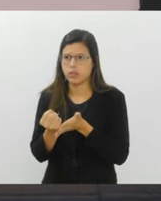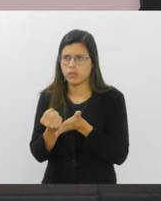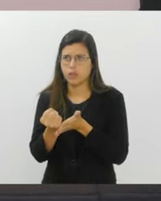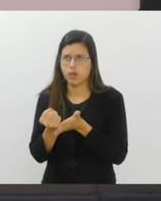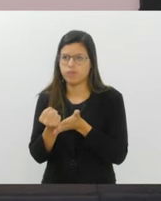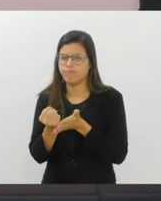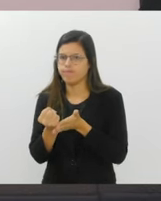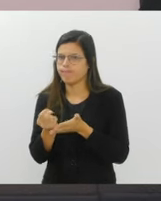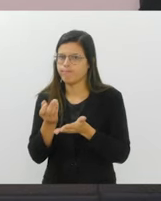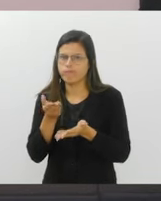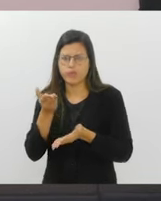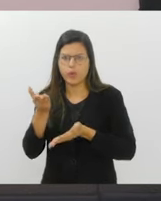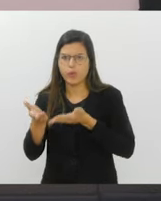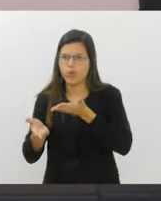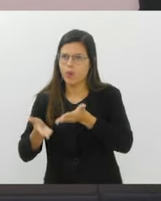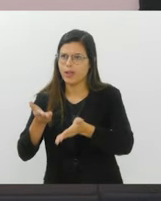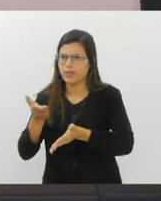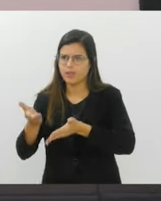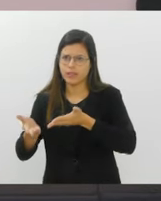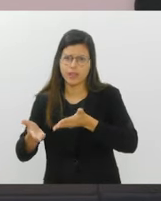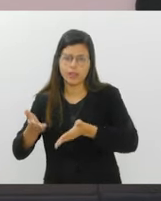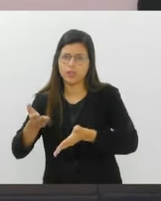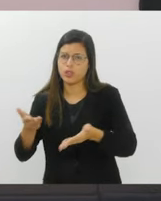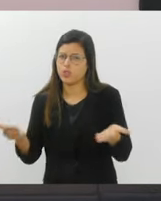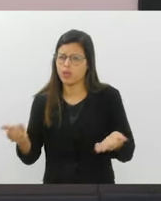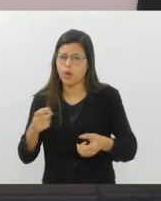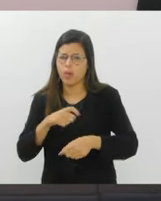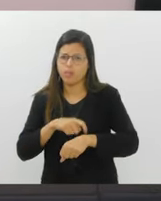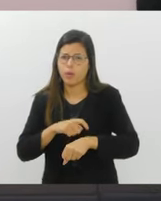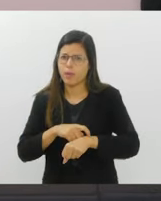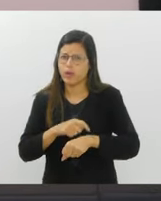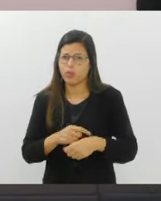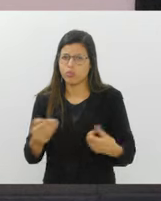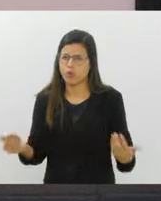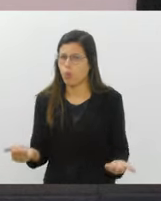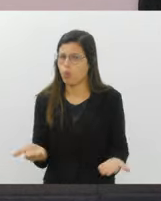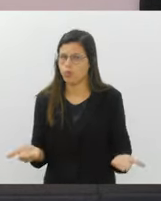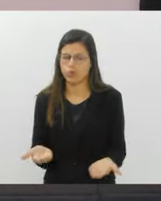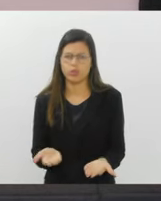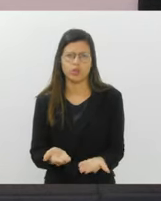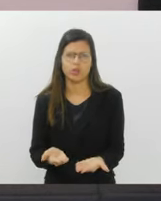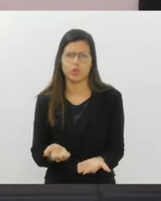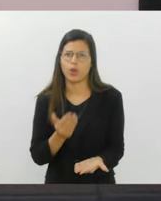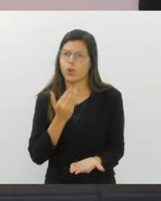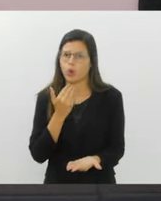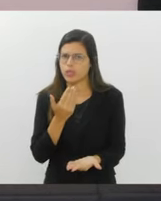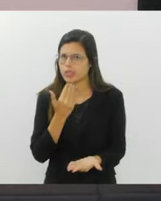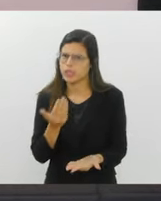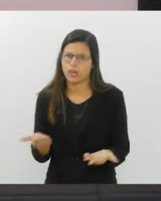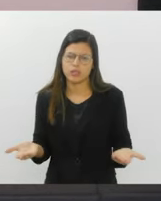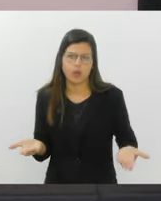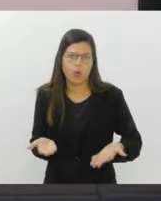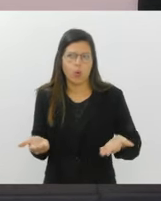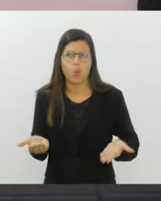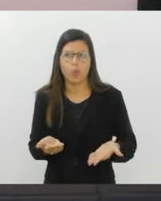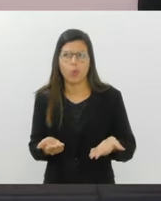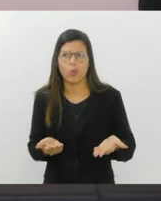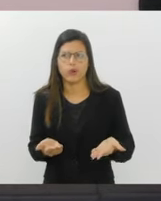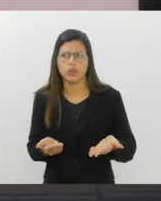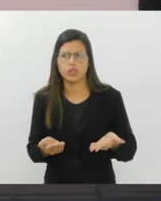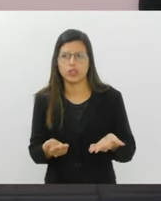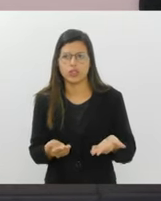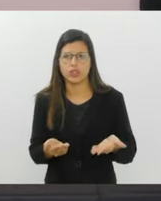não atende mais aos tempos que a gente vive, não adianta mais nos tempos atuais, em